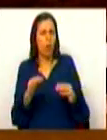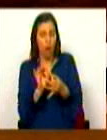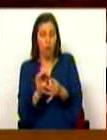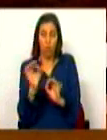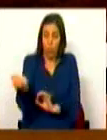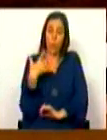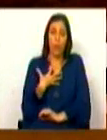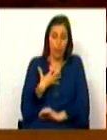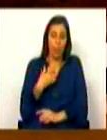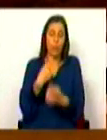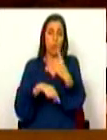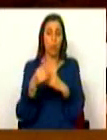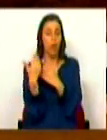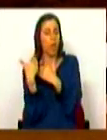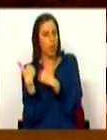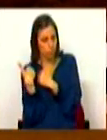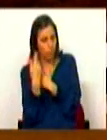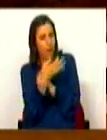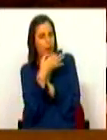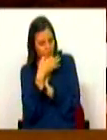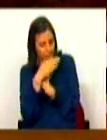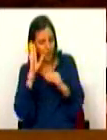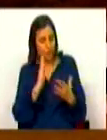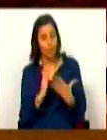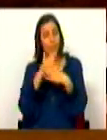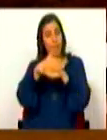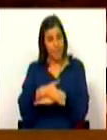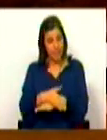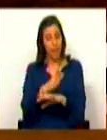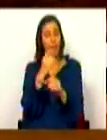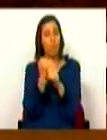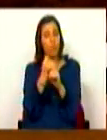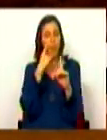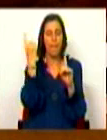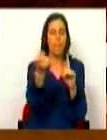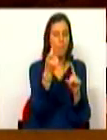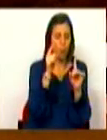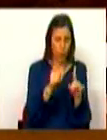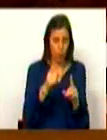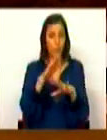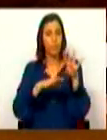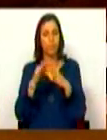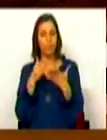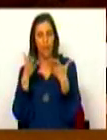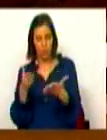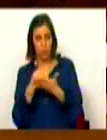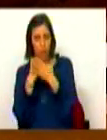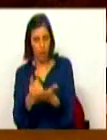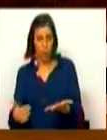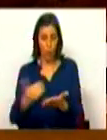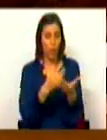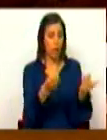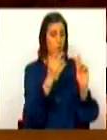nos fazem com responsabilidade. O acesso é a função da procura, da produção assistencial, dos